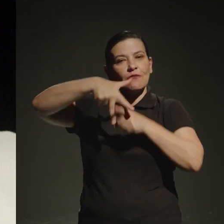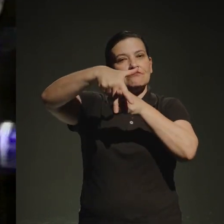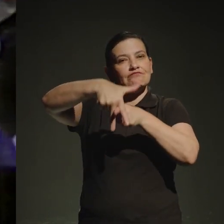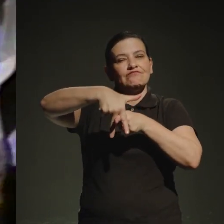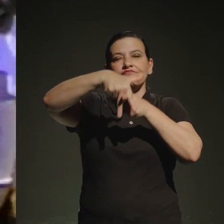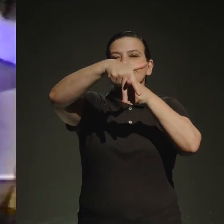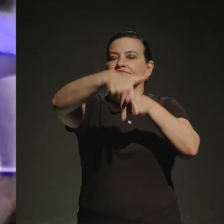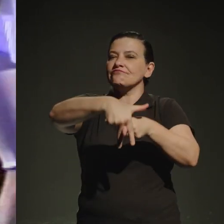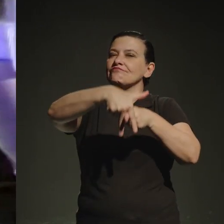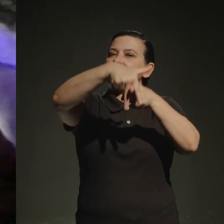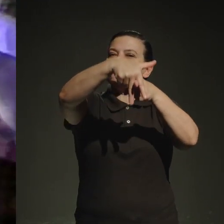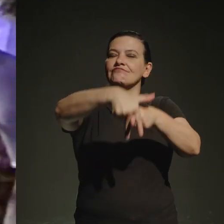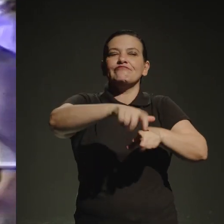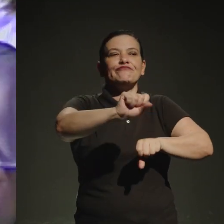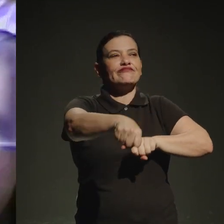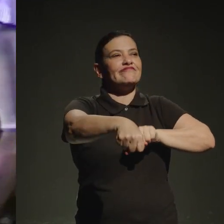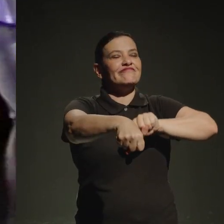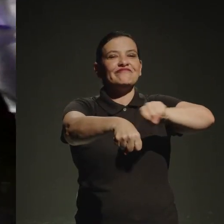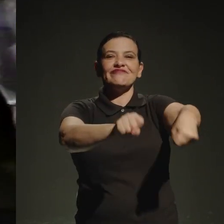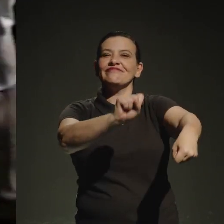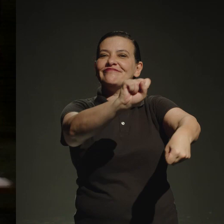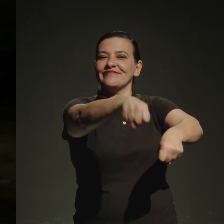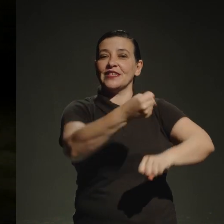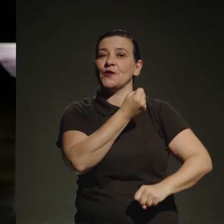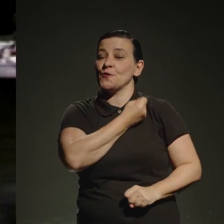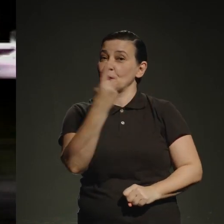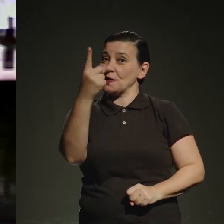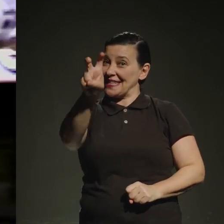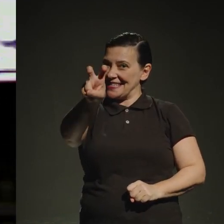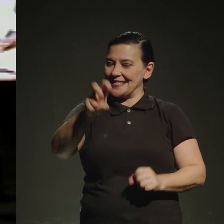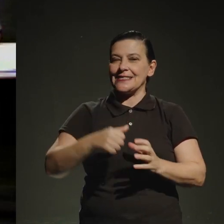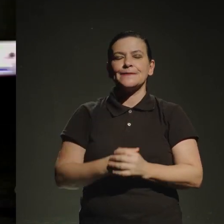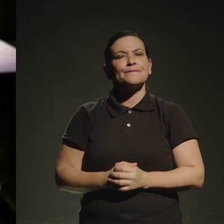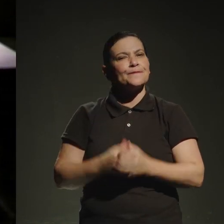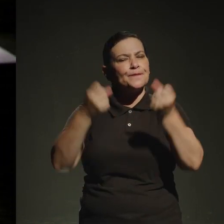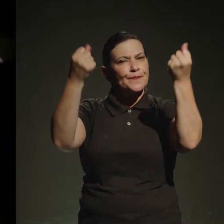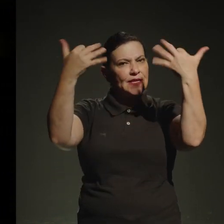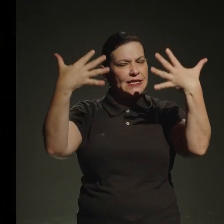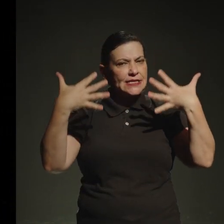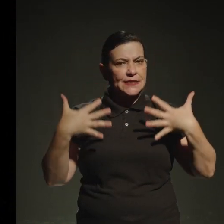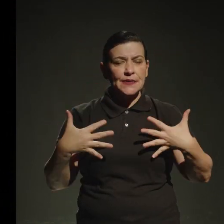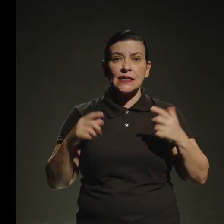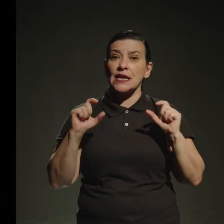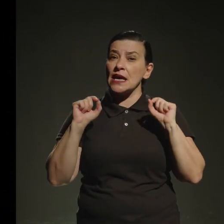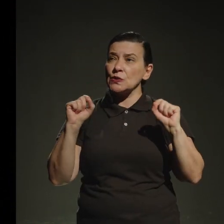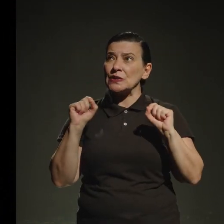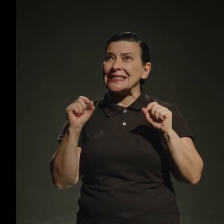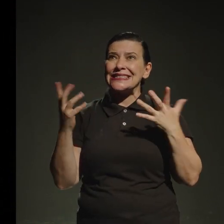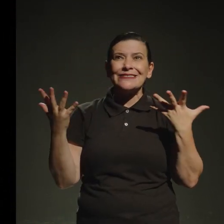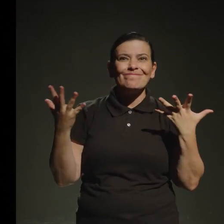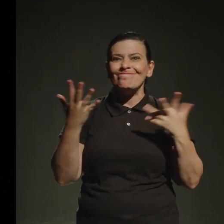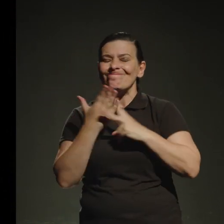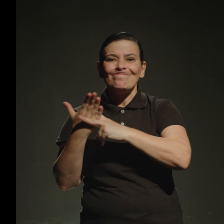Cena 15. Onde são narradas as inevitáveis indecisões do início do caminho e também as